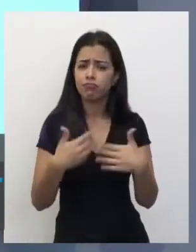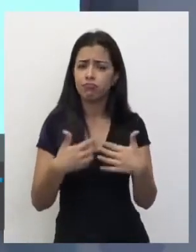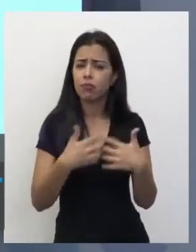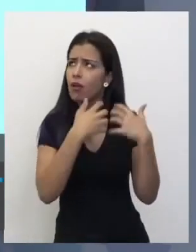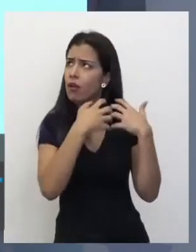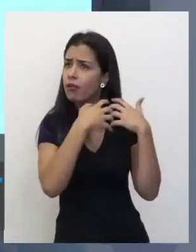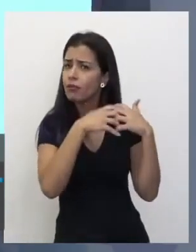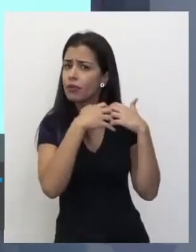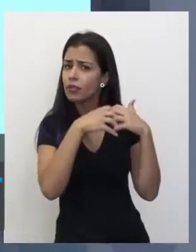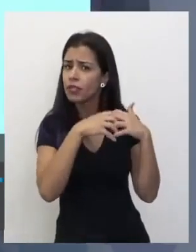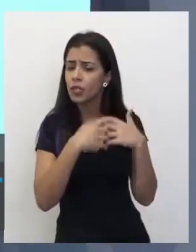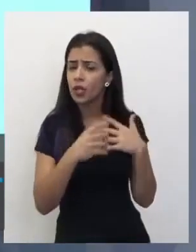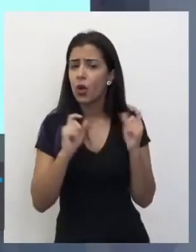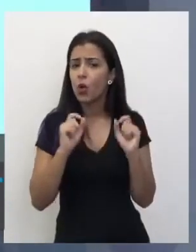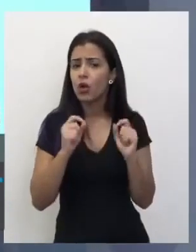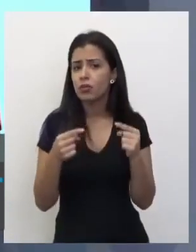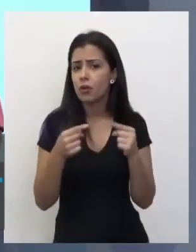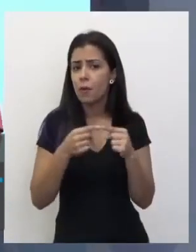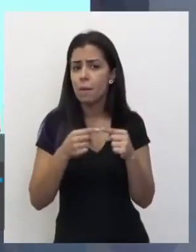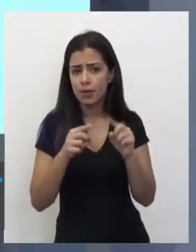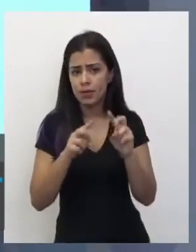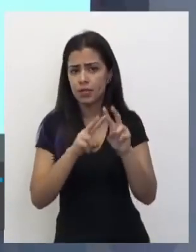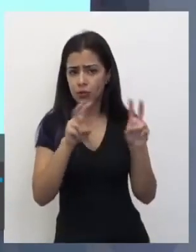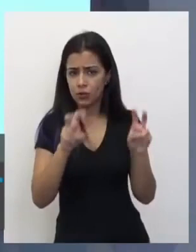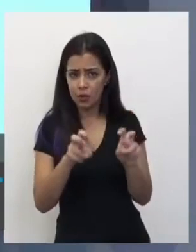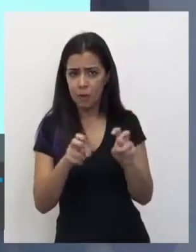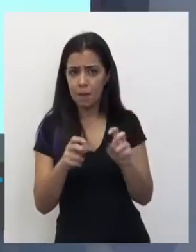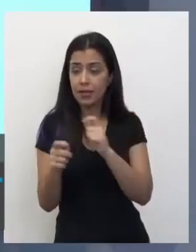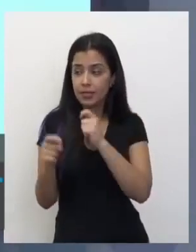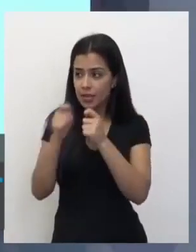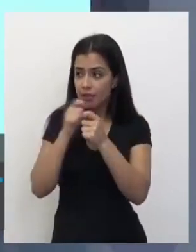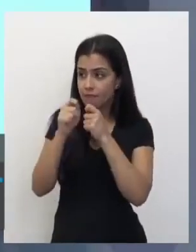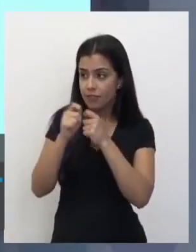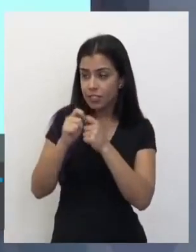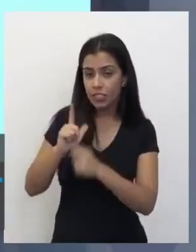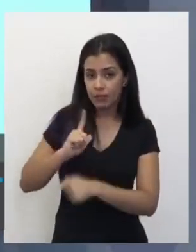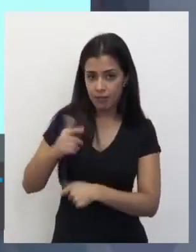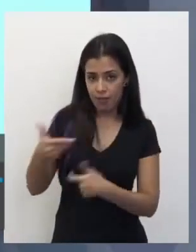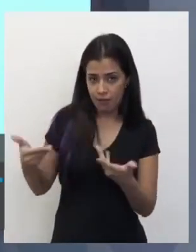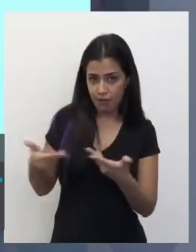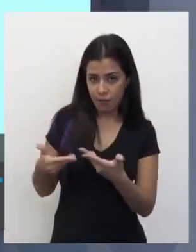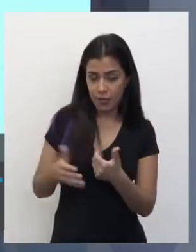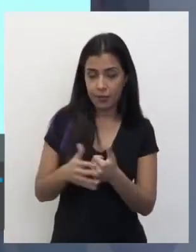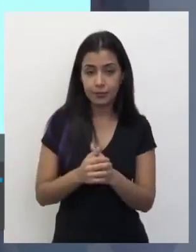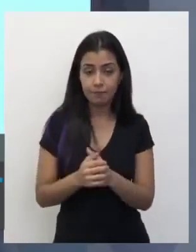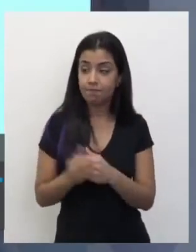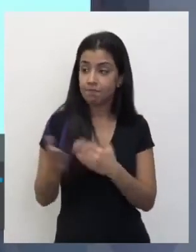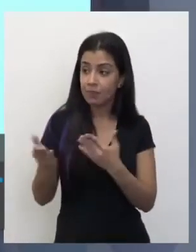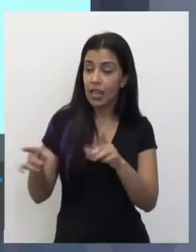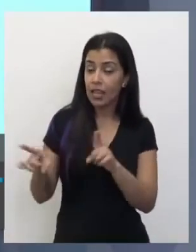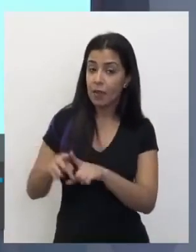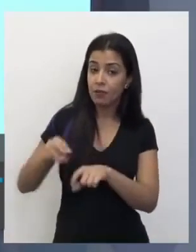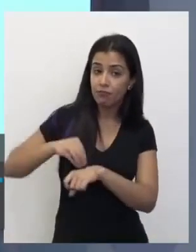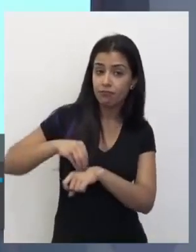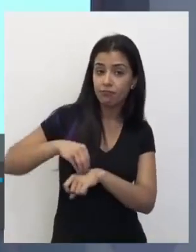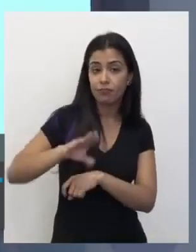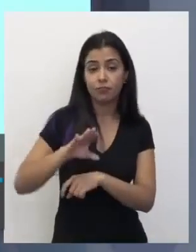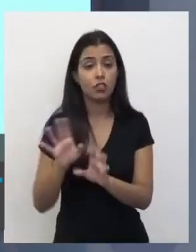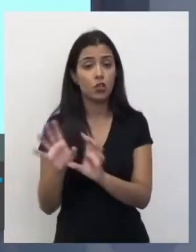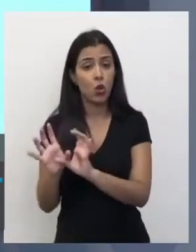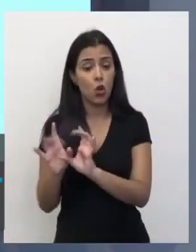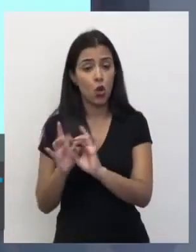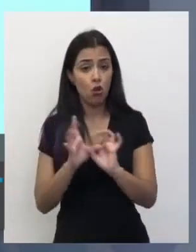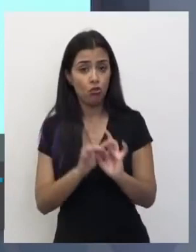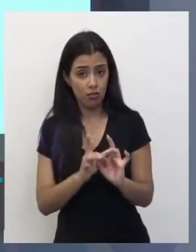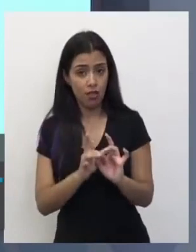para a entrevista do nosso professor Ed Joel aqui de Ciências. Então, ele deixou também uma mensagem para vocês, uma mensagem para nós sobre o contexto, e se